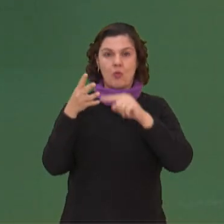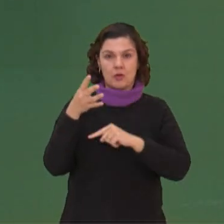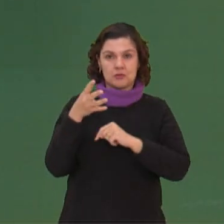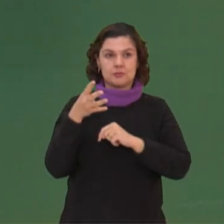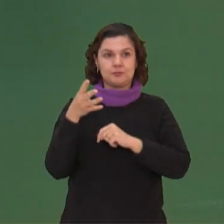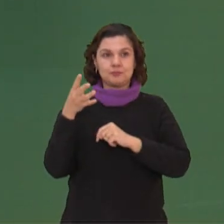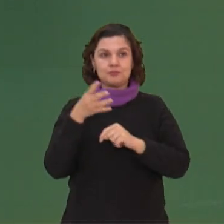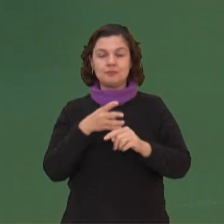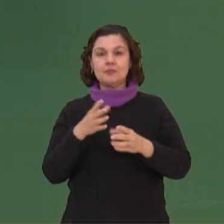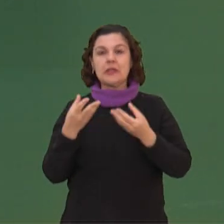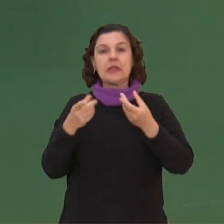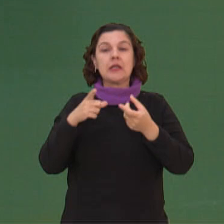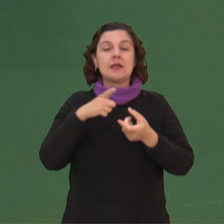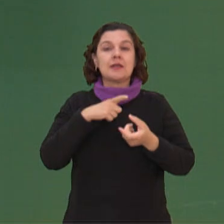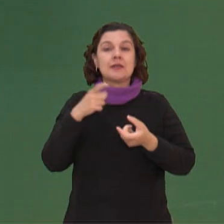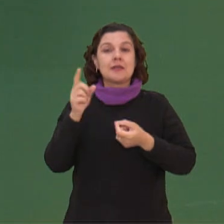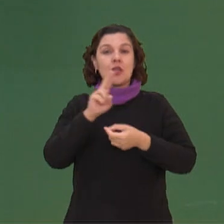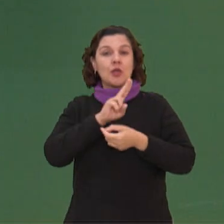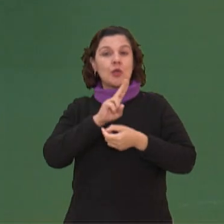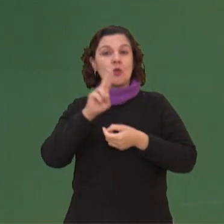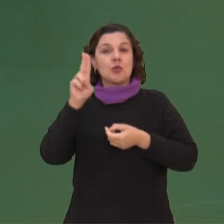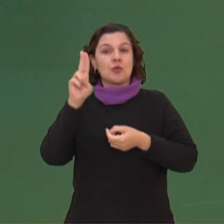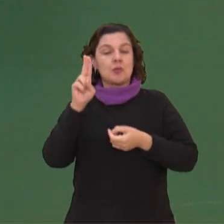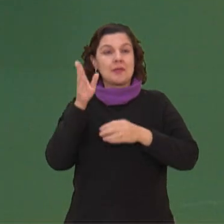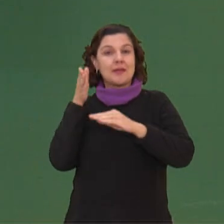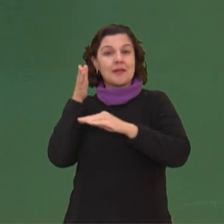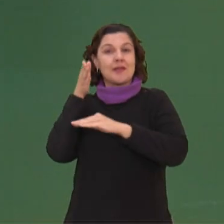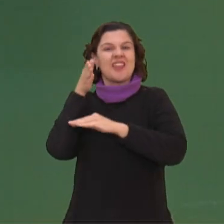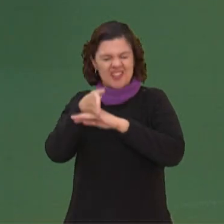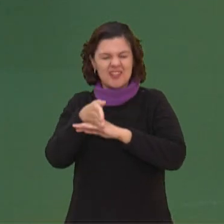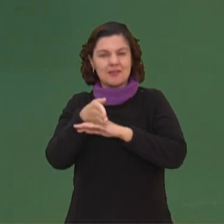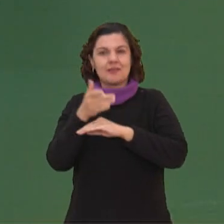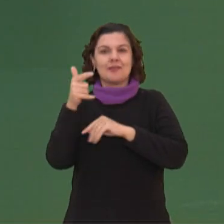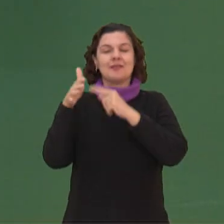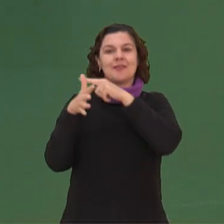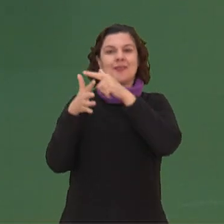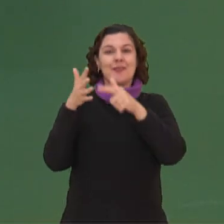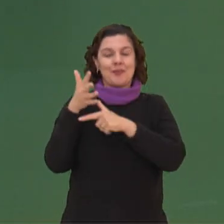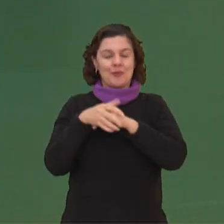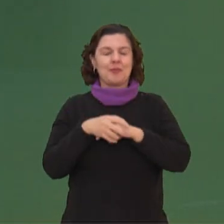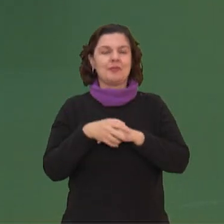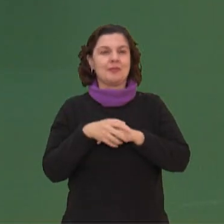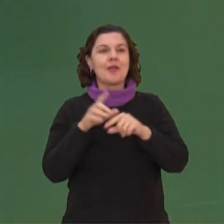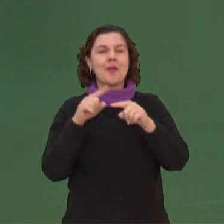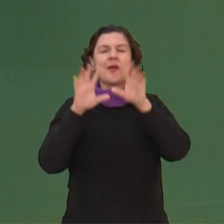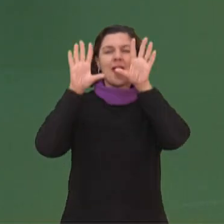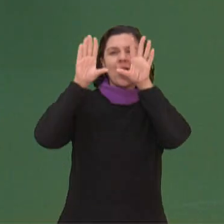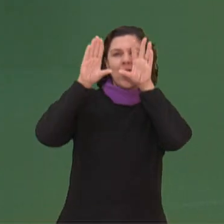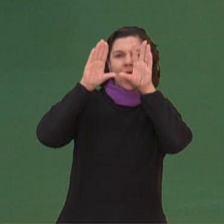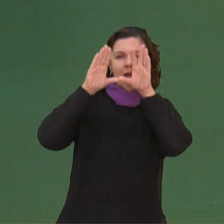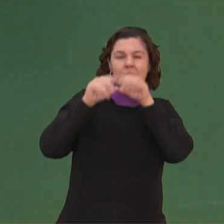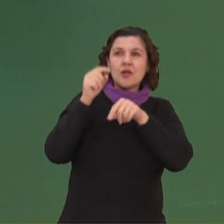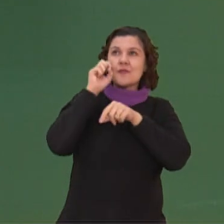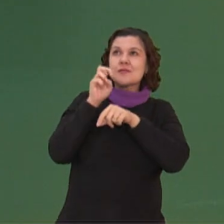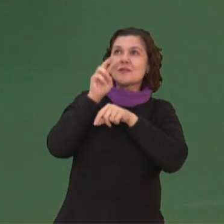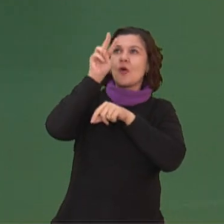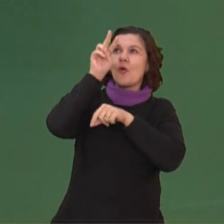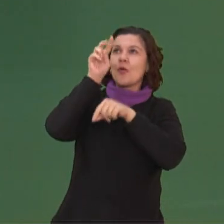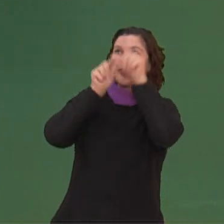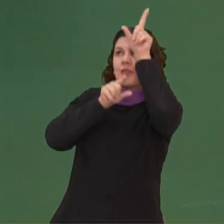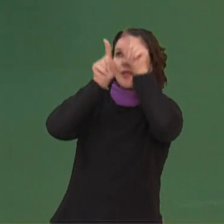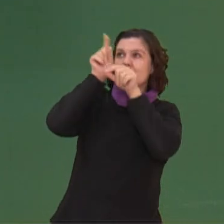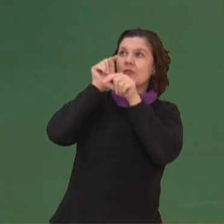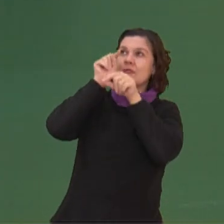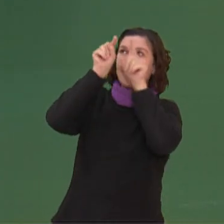de, até bastante chamativo, Intrometida, não está aparecendo, mas à noite dá uma olhadinha para o céu,